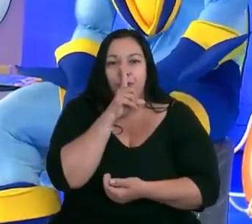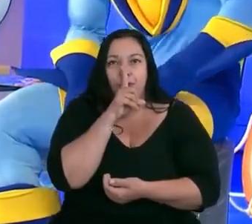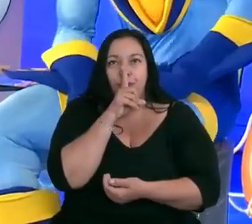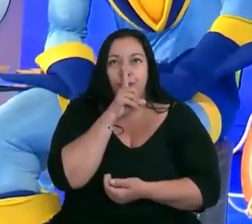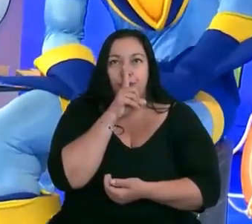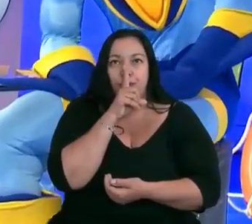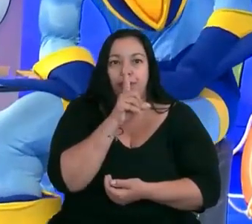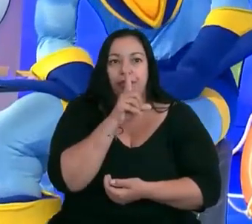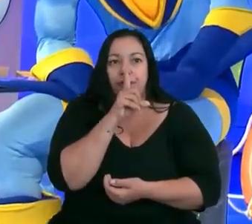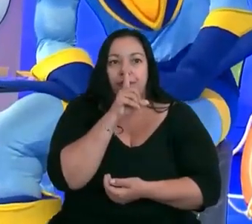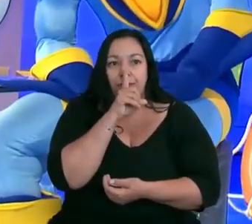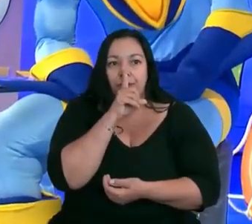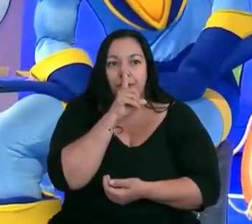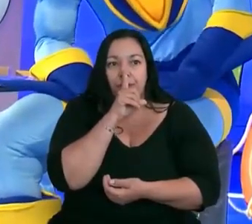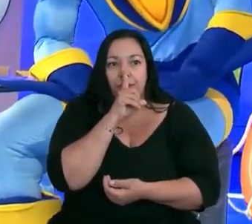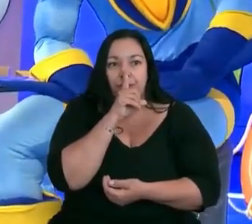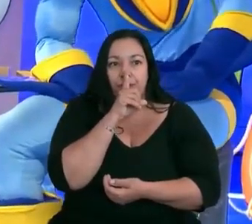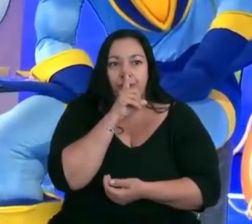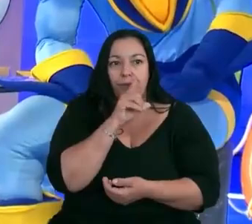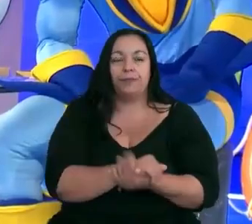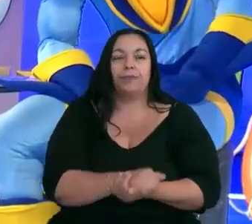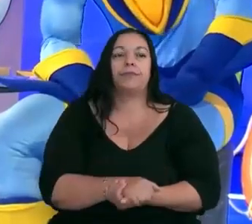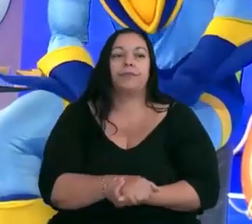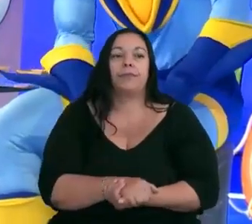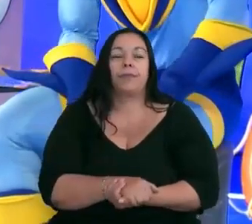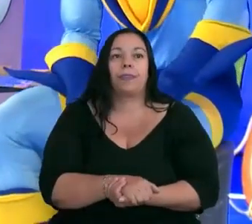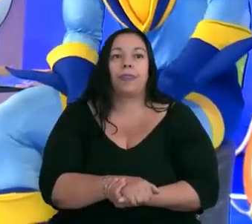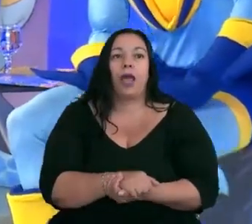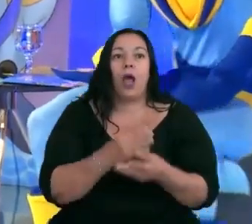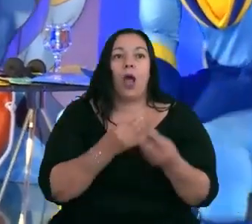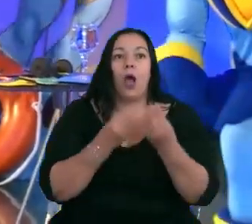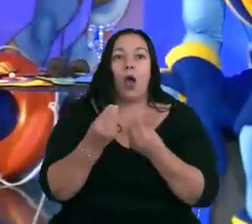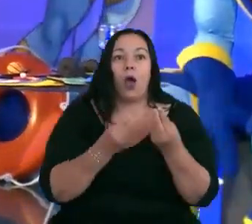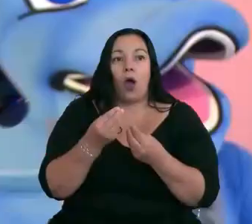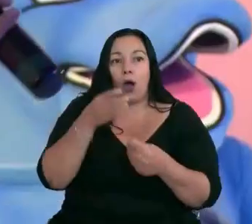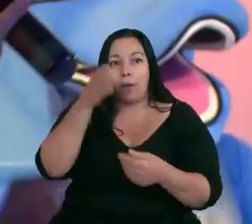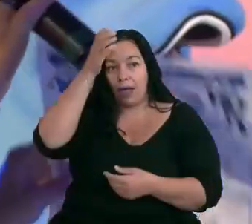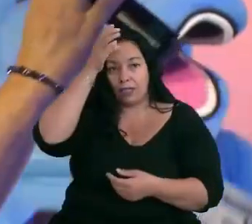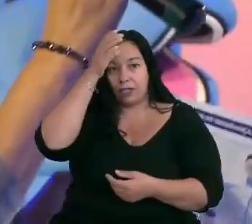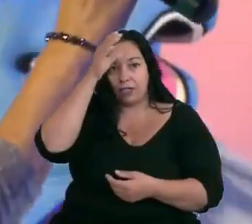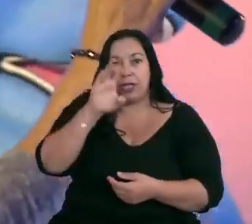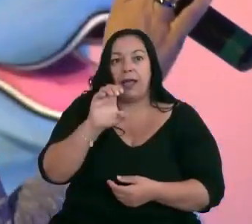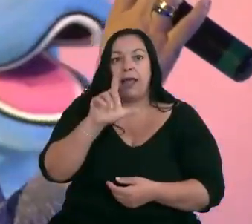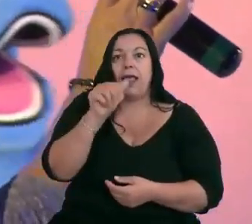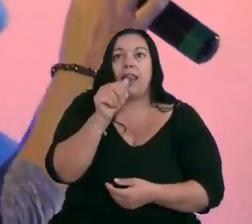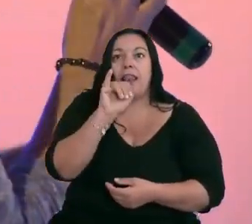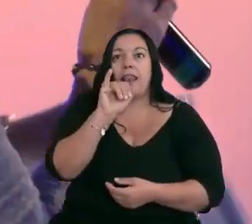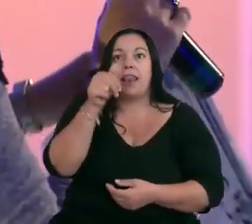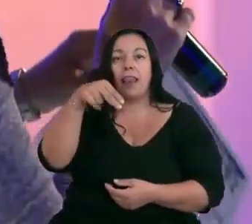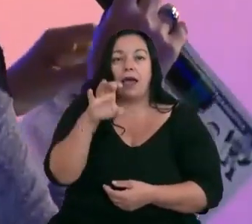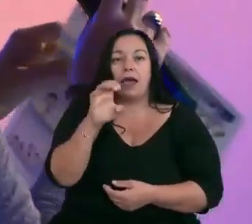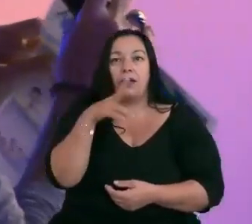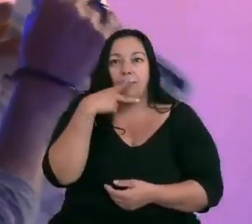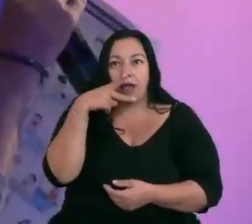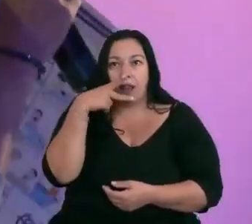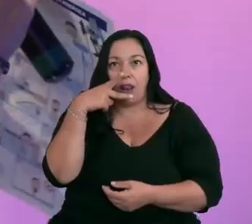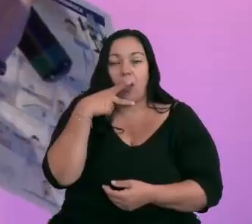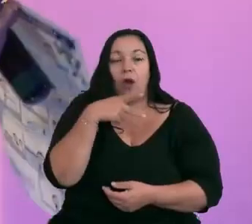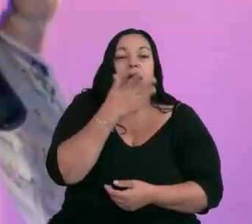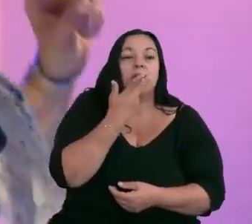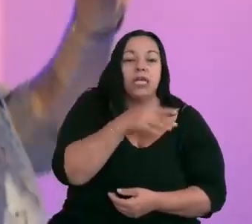Uau! Ó, como a tia Elaine falou, quando tem criança em casa, quem tem